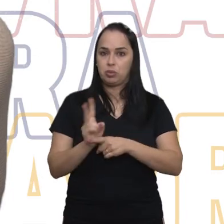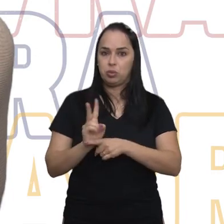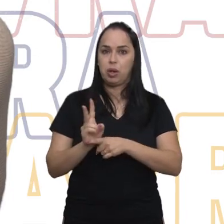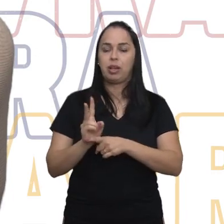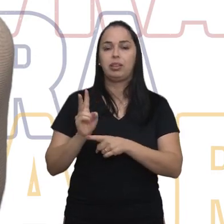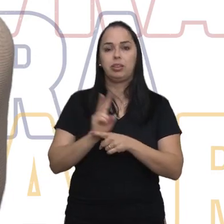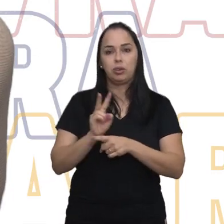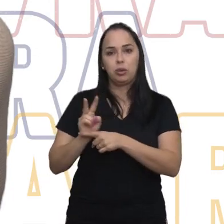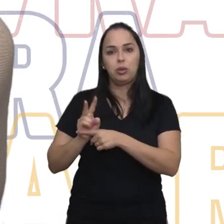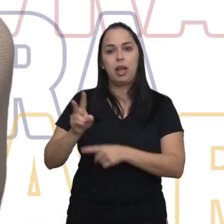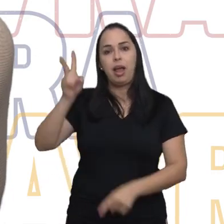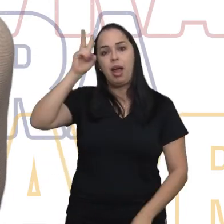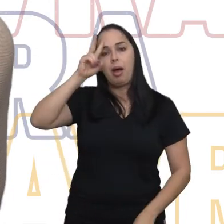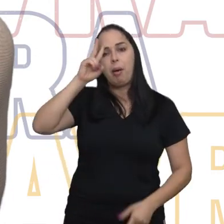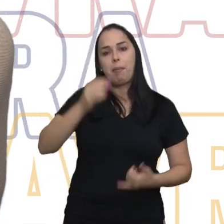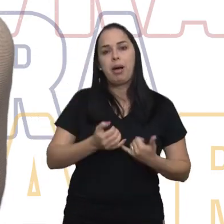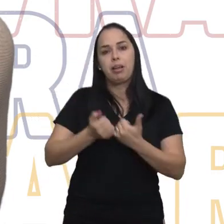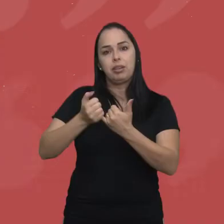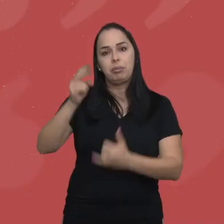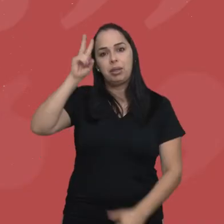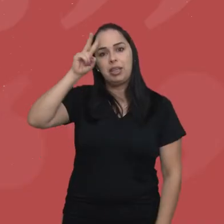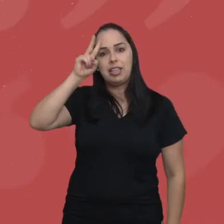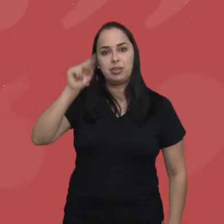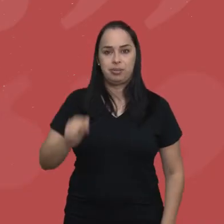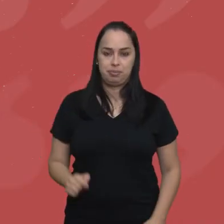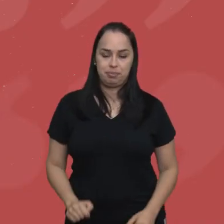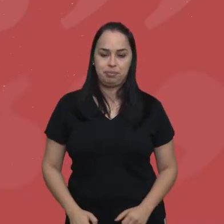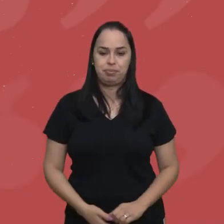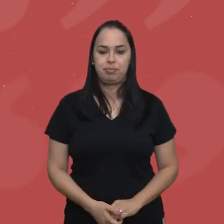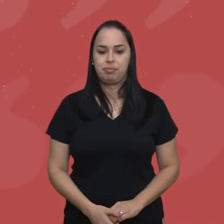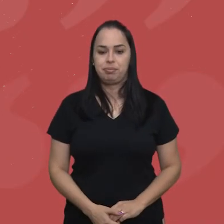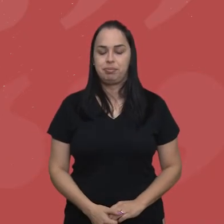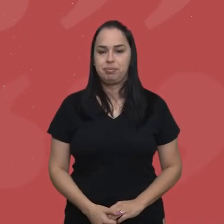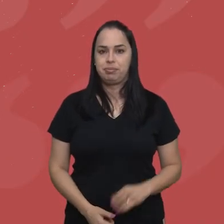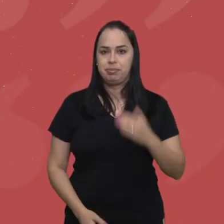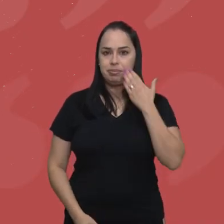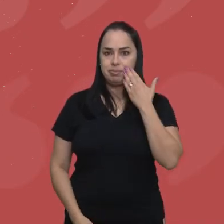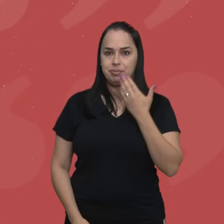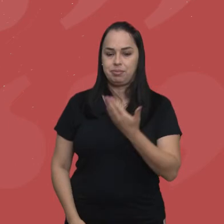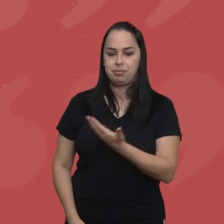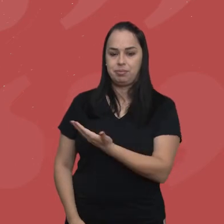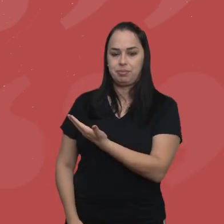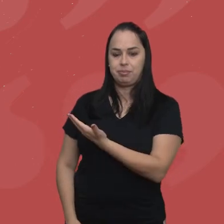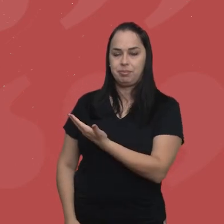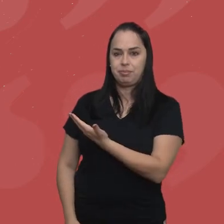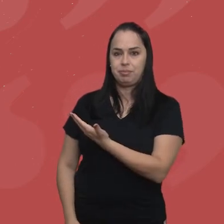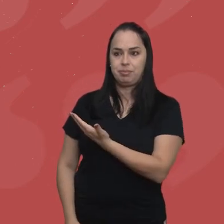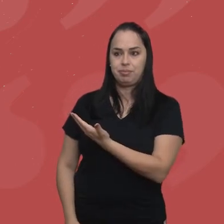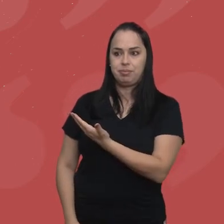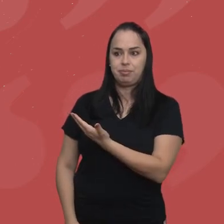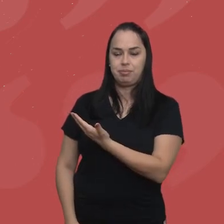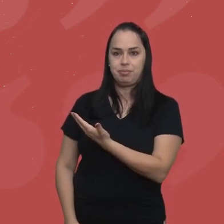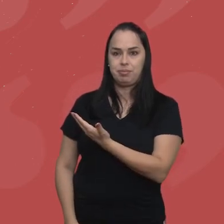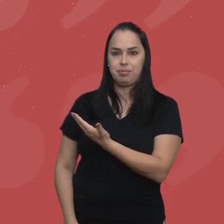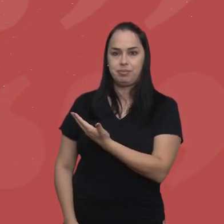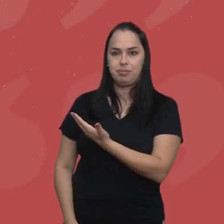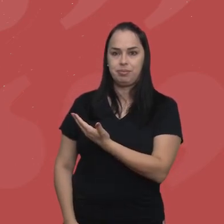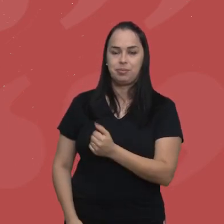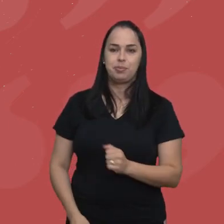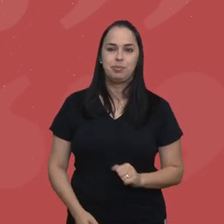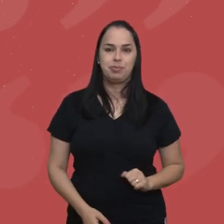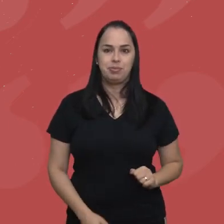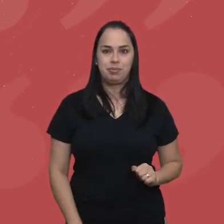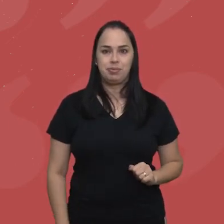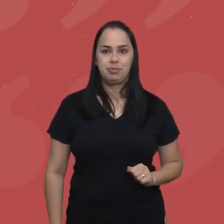patrimônio histórico tombado. Qual a importância da Fundação Cultural Cassiano Ricardo para o museu?